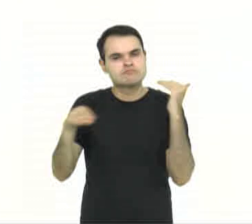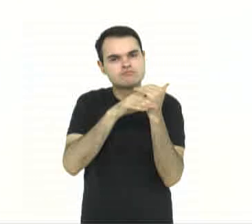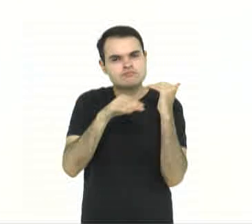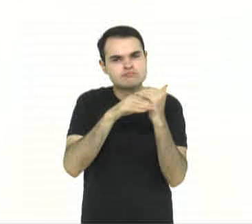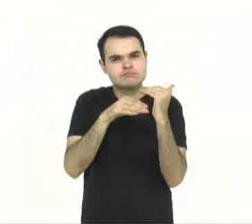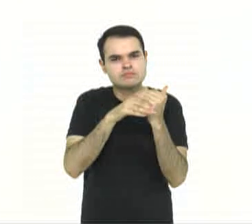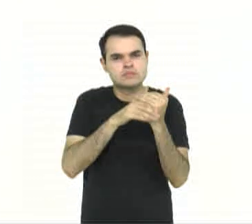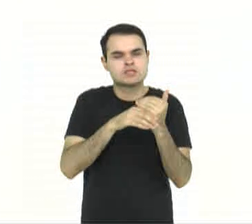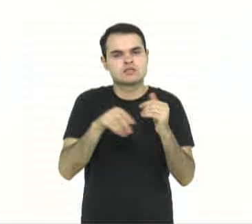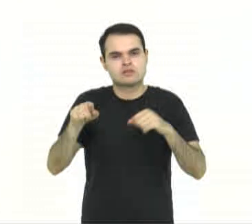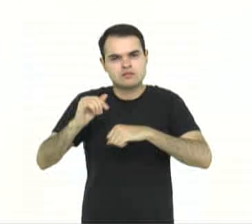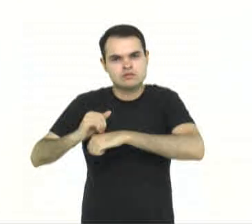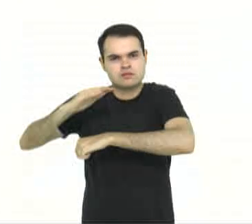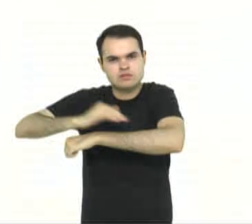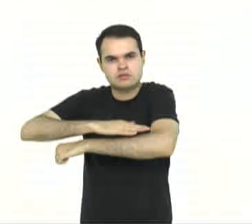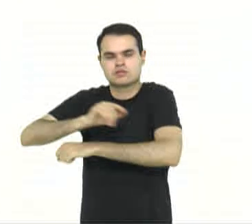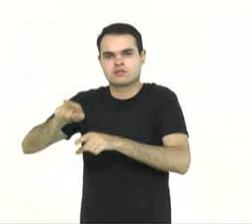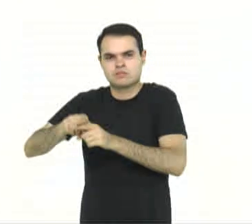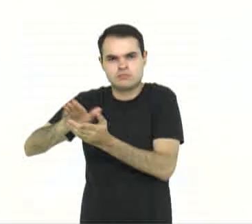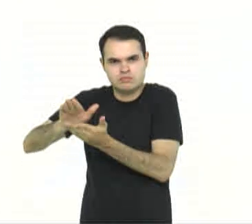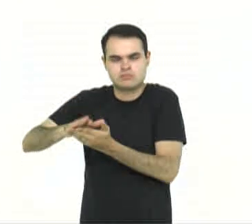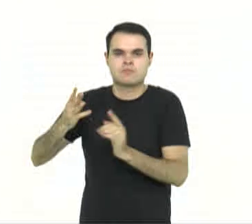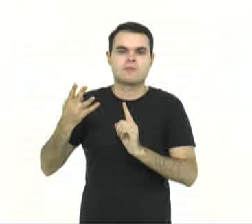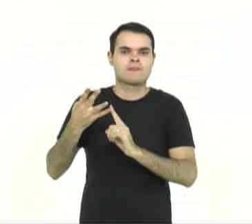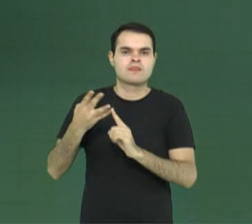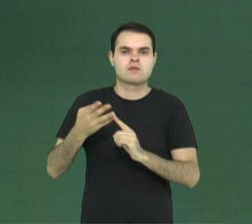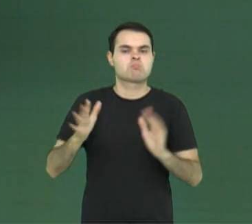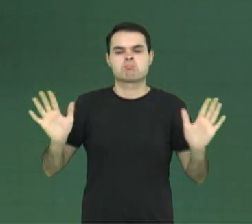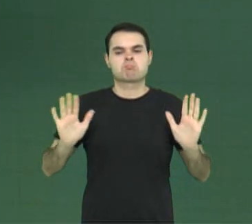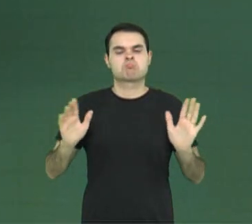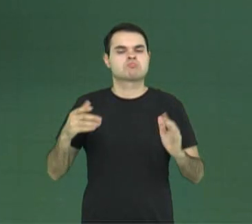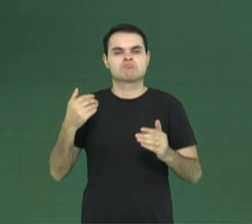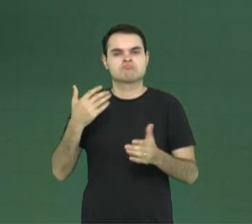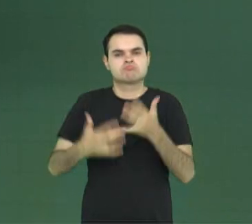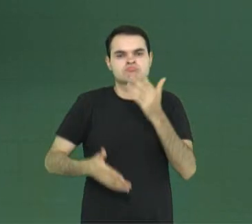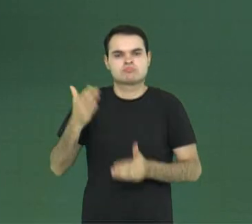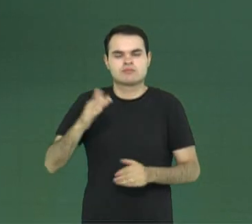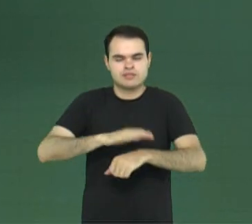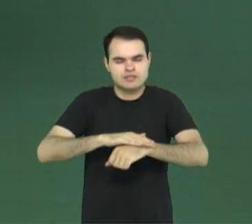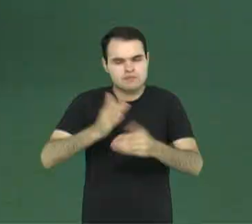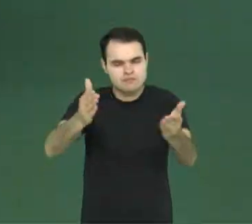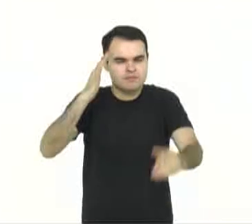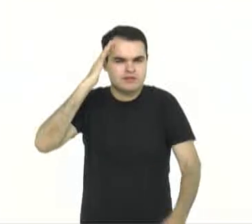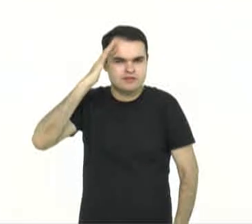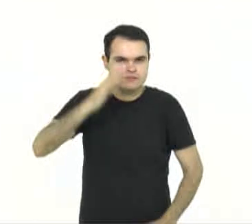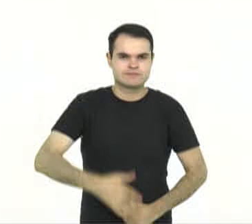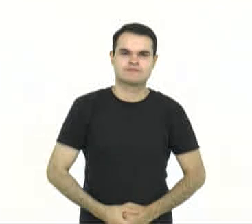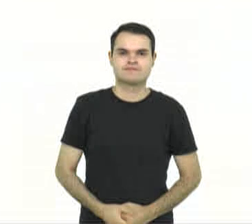anfíbios e répteis. Ou alternativa D, não interfere na superfície de contato. Tempo para vocês refletirem.